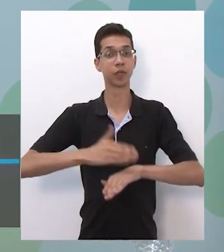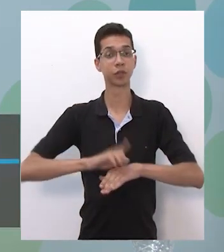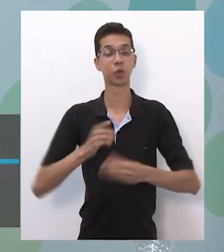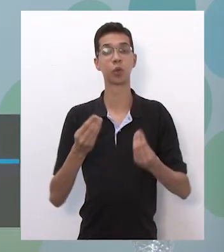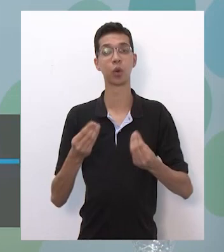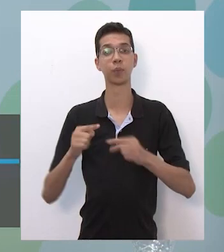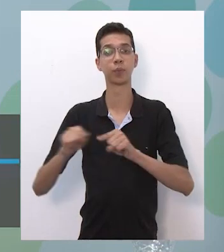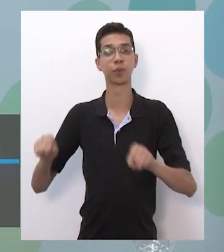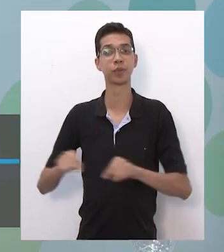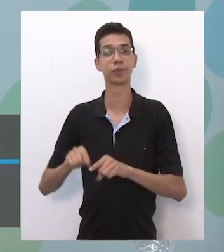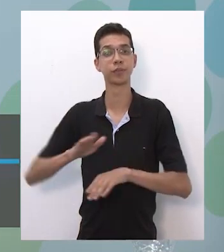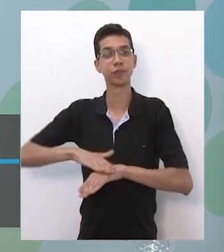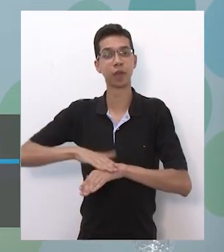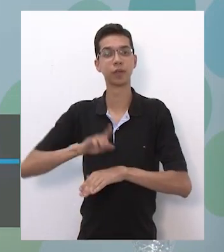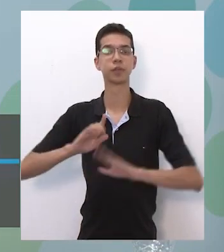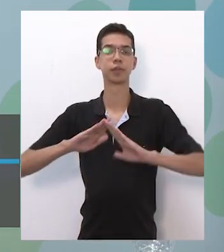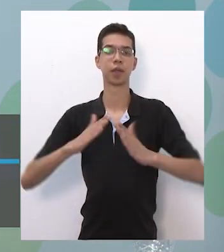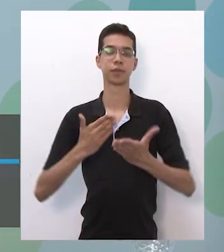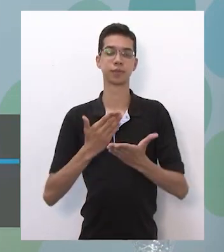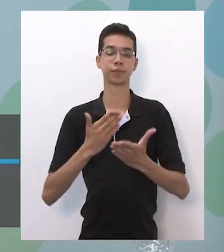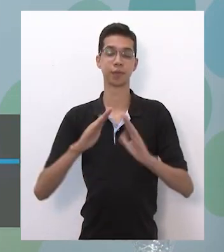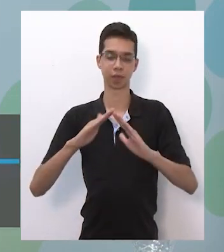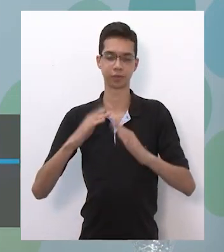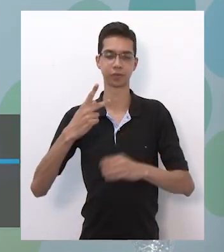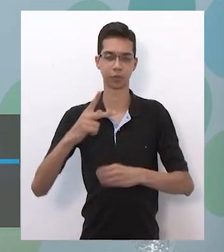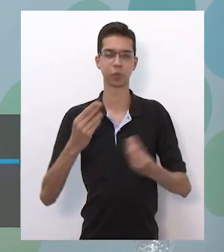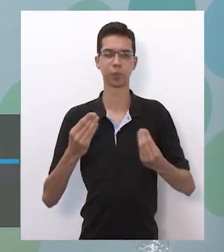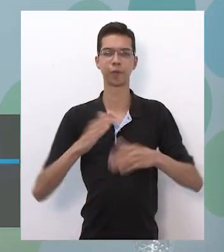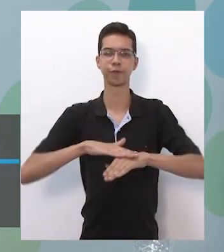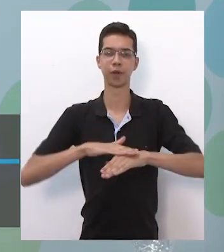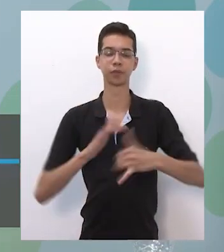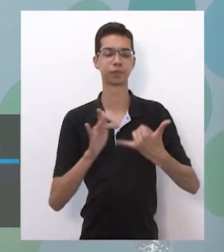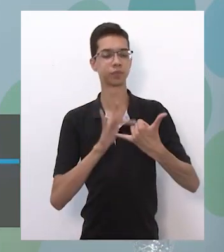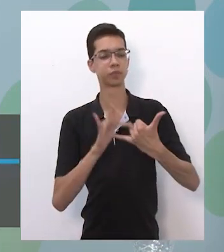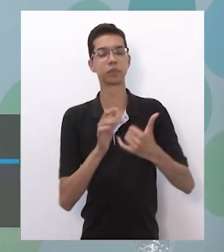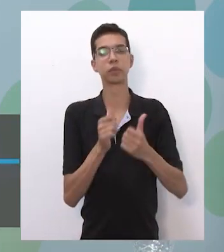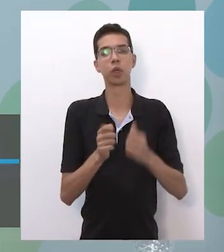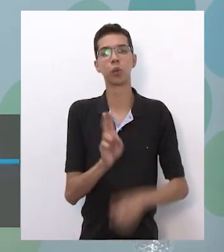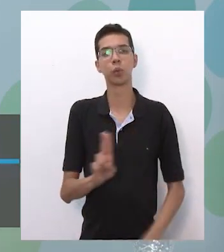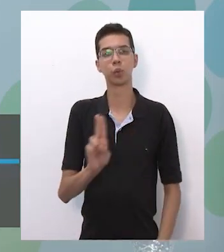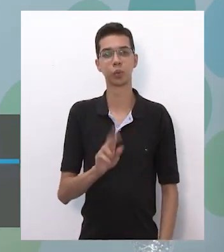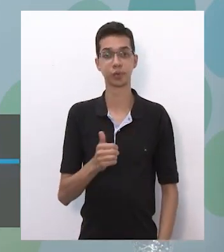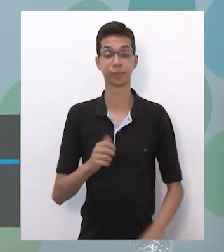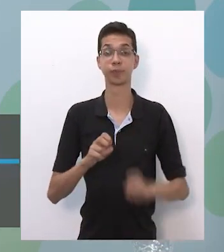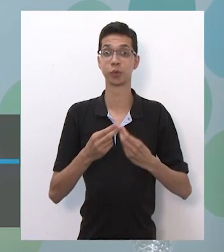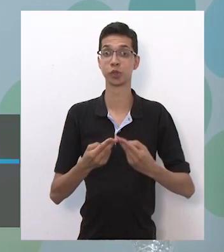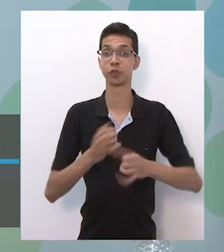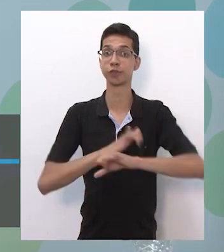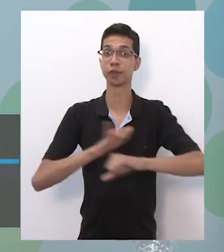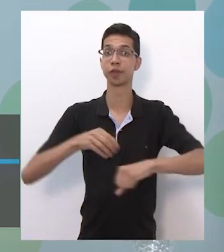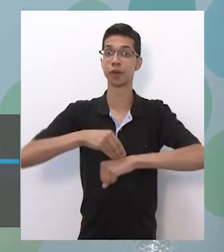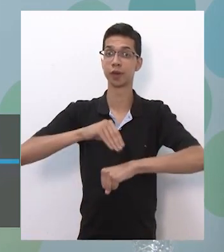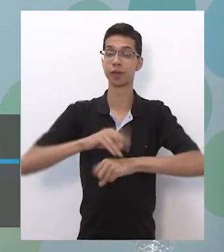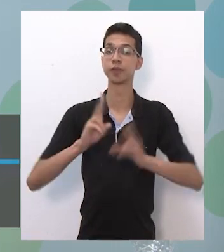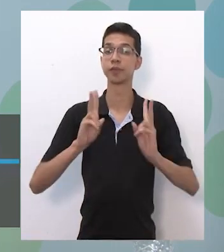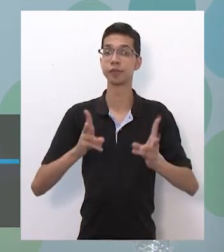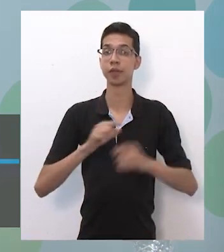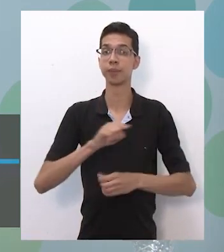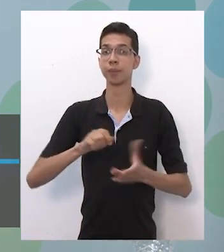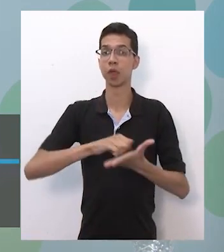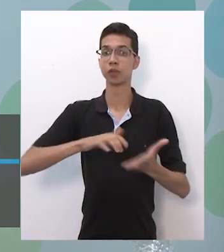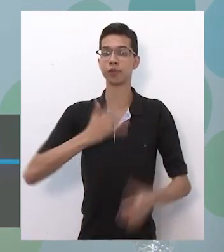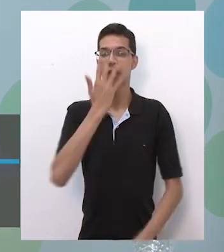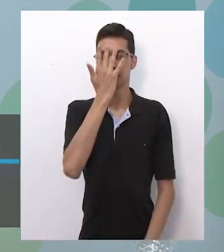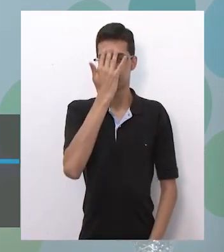aula e como fazer isso até na sua casa através do celular. E a ideia realmente do nosso programa é isso, sempre trazer atividades teóricas